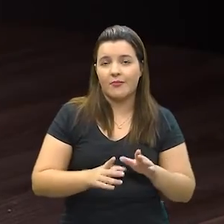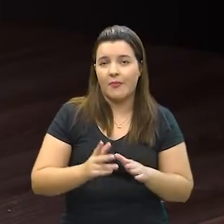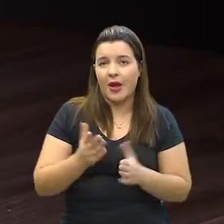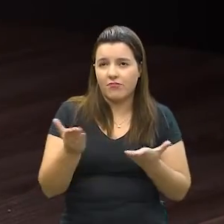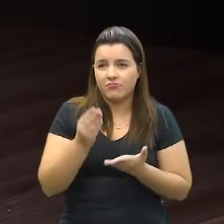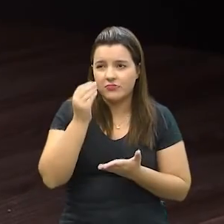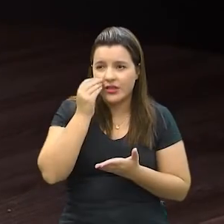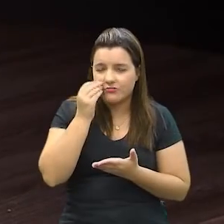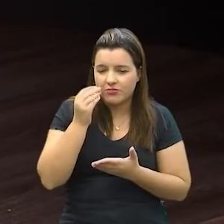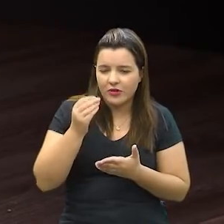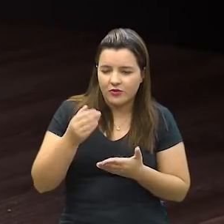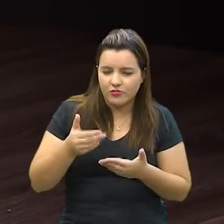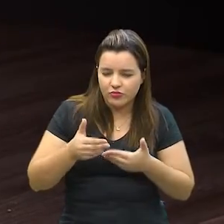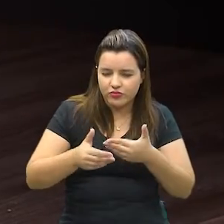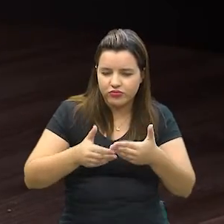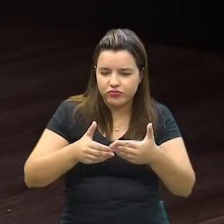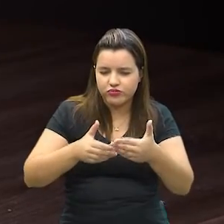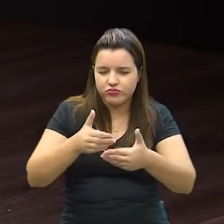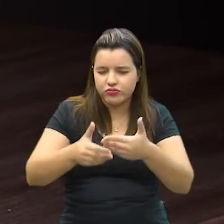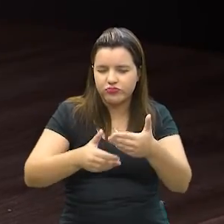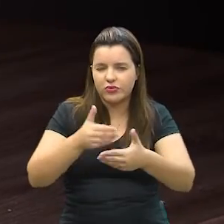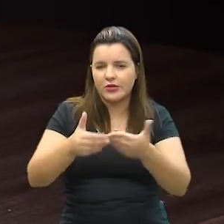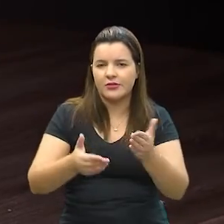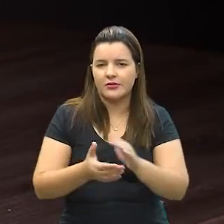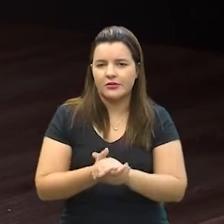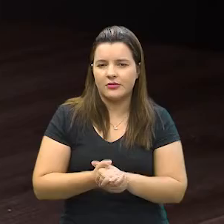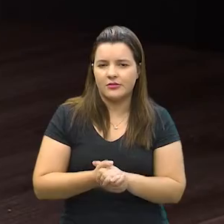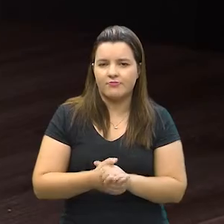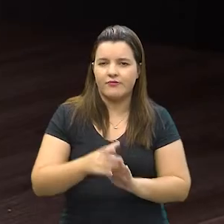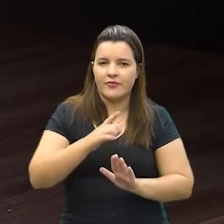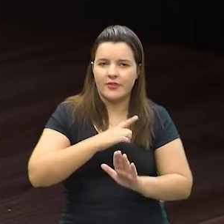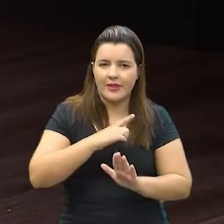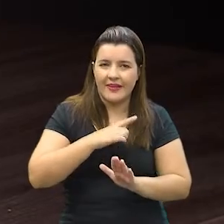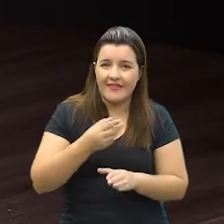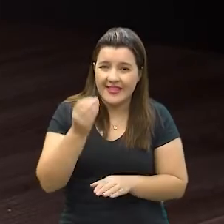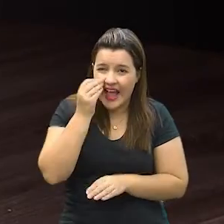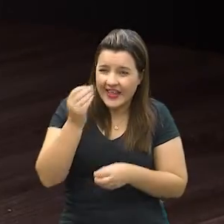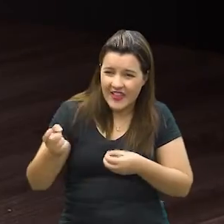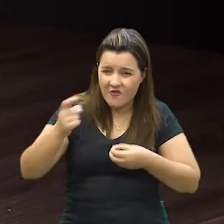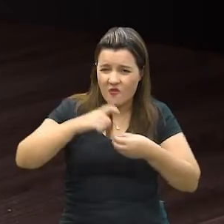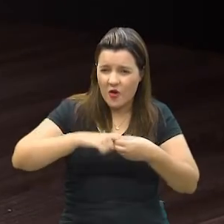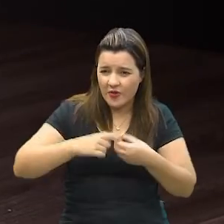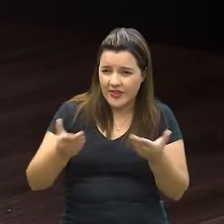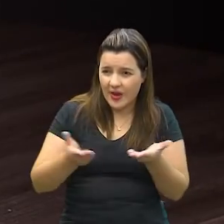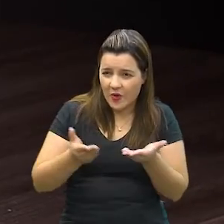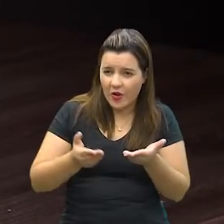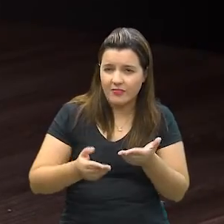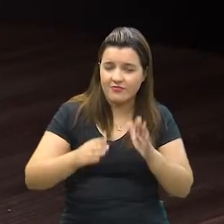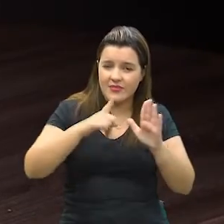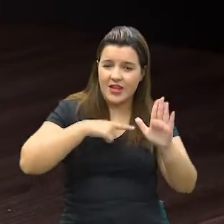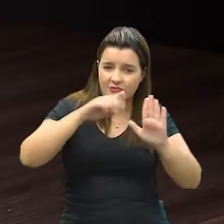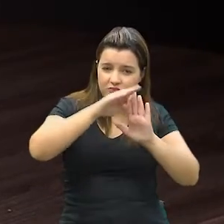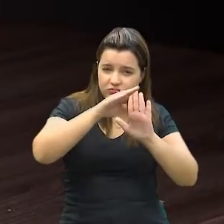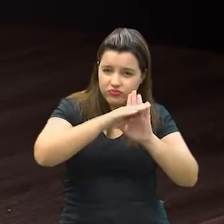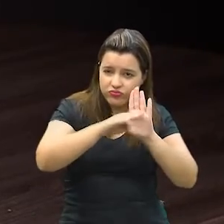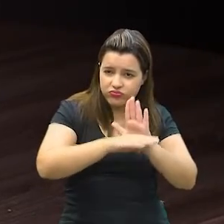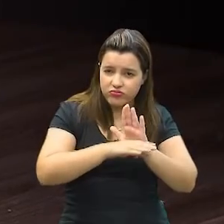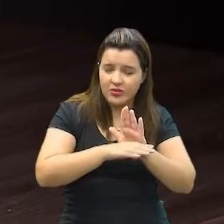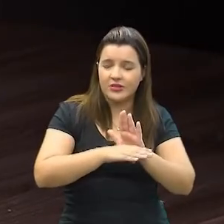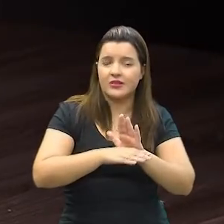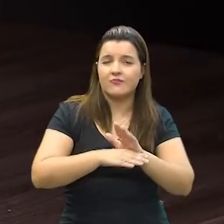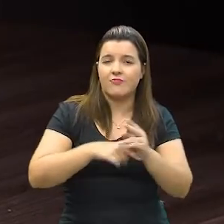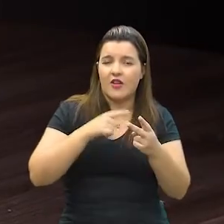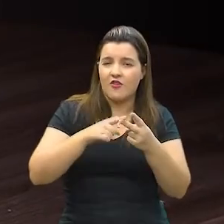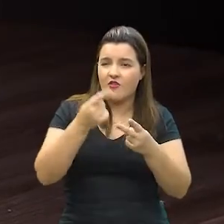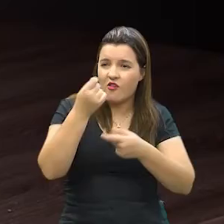por exemplo, alguns, digamos que segmentos, olha, protocolos de retomada, finanças, dicas e respostas.